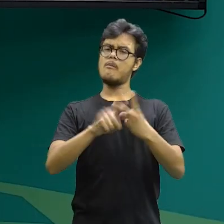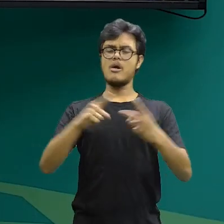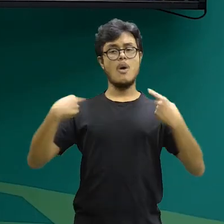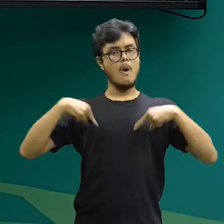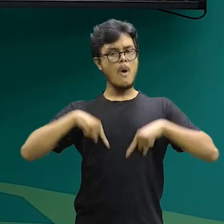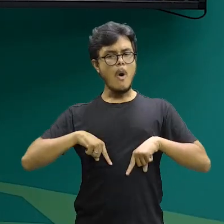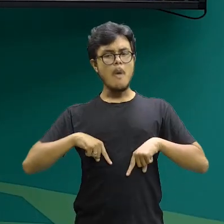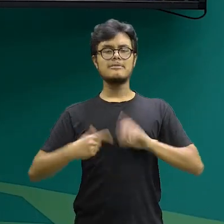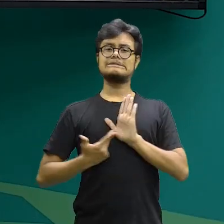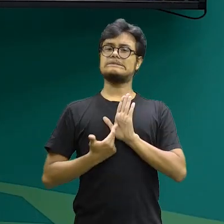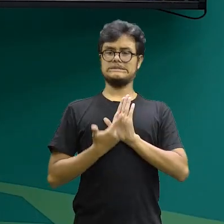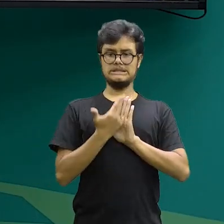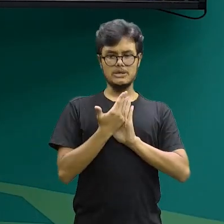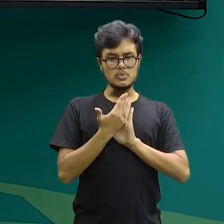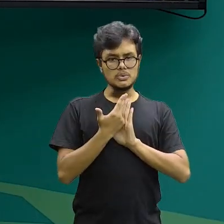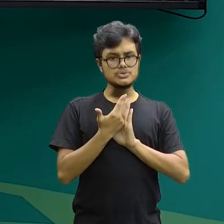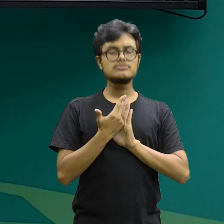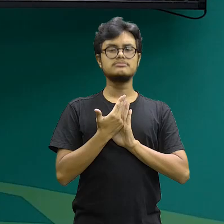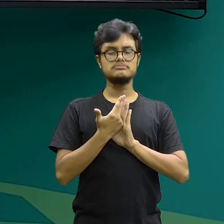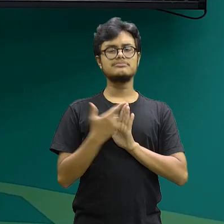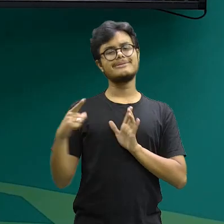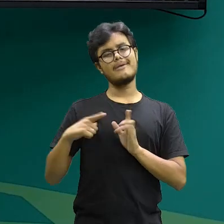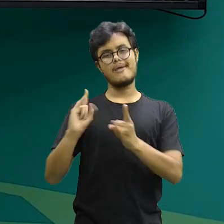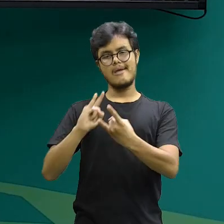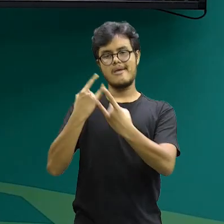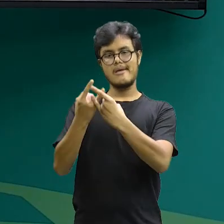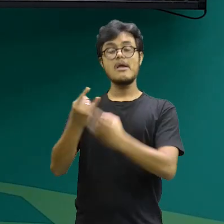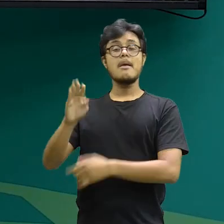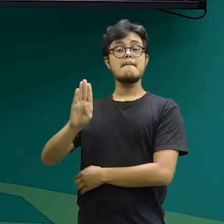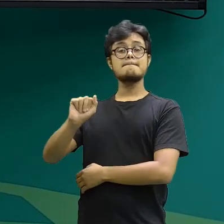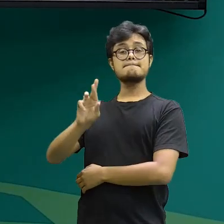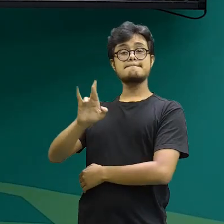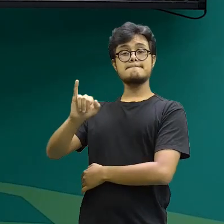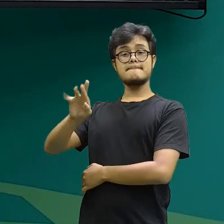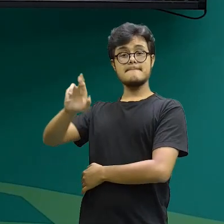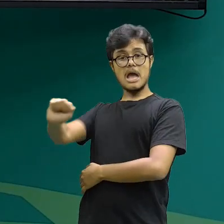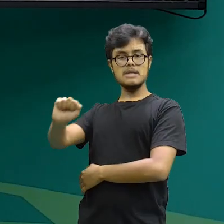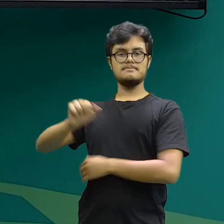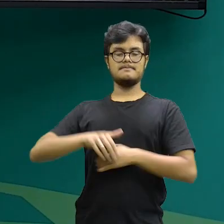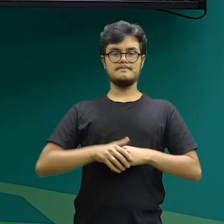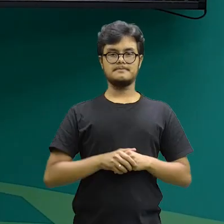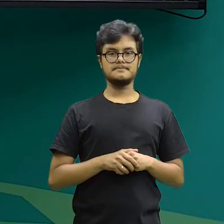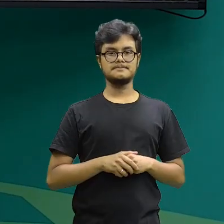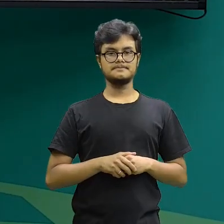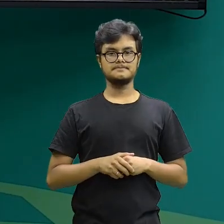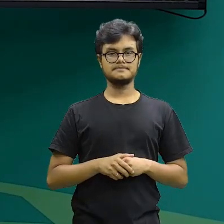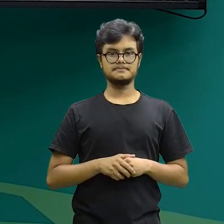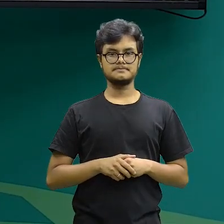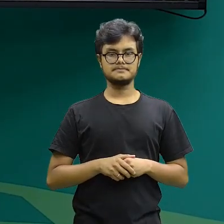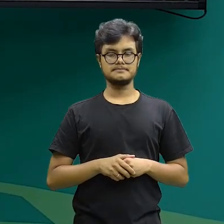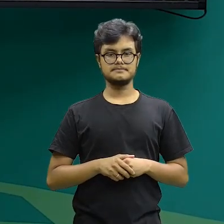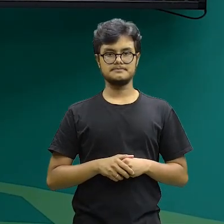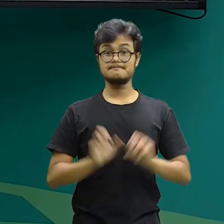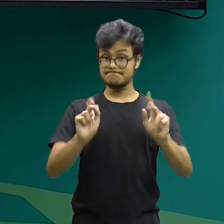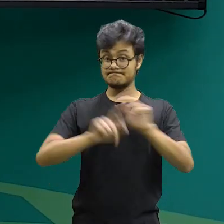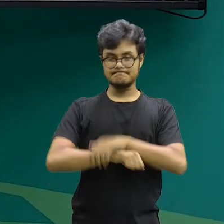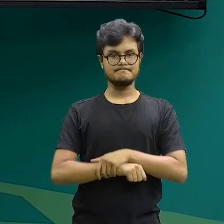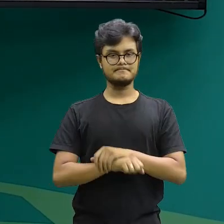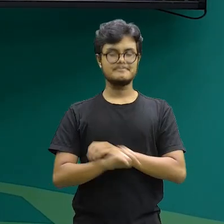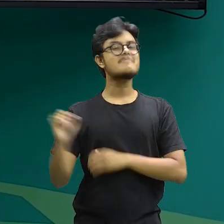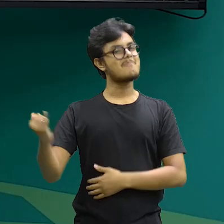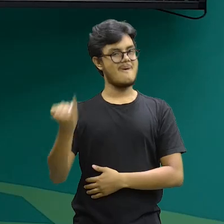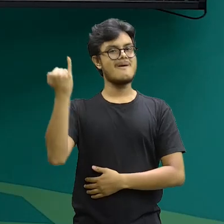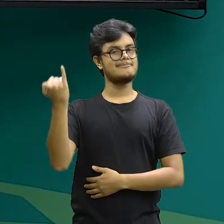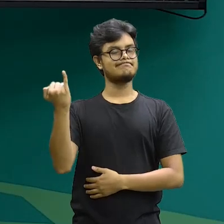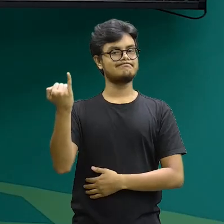hormonal, cirúrgico, E esse último que nós comentamos para vocês é extremamente importante aí, não é verdade? Que você não